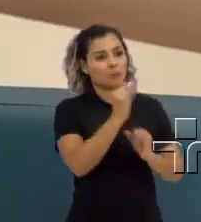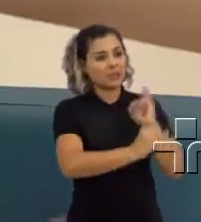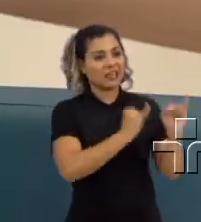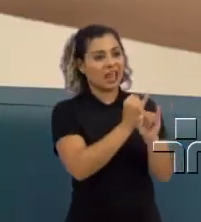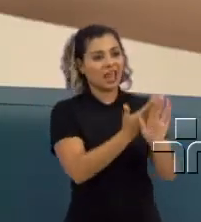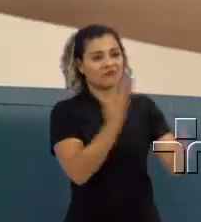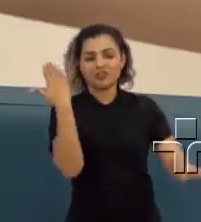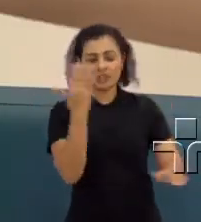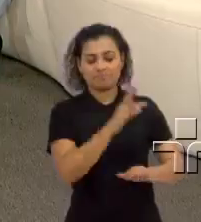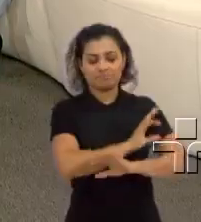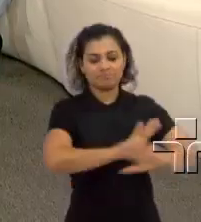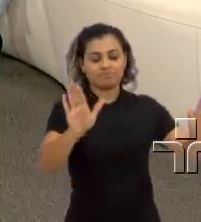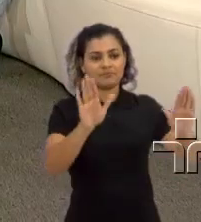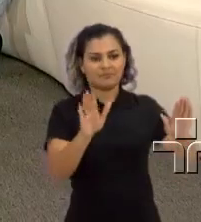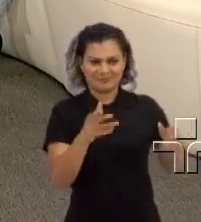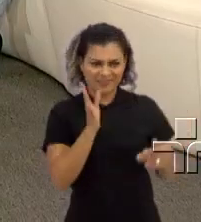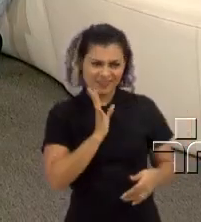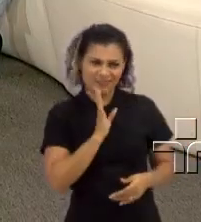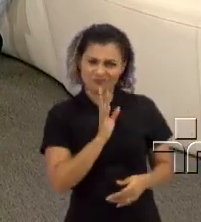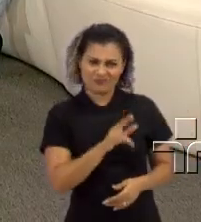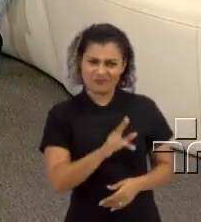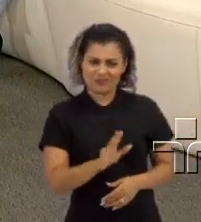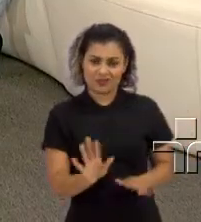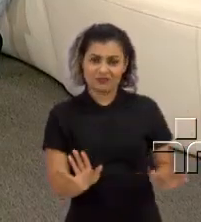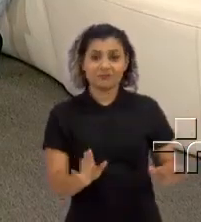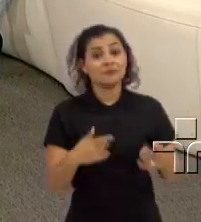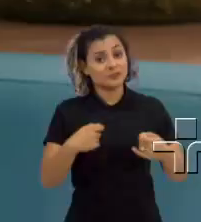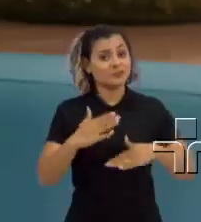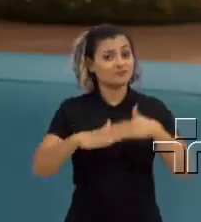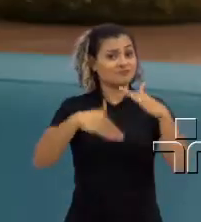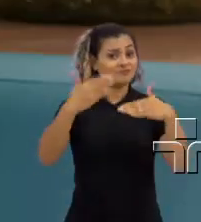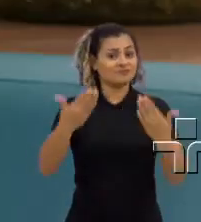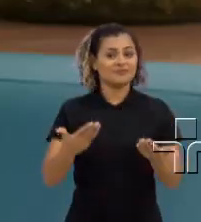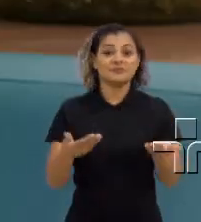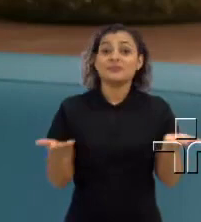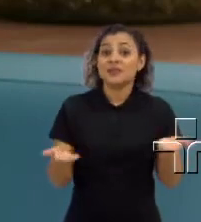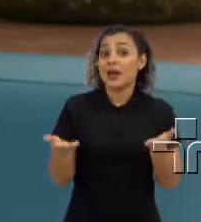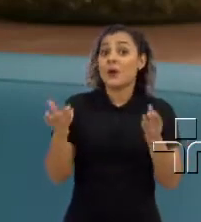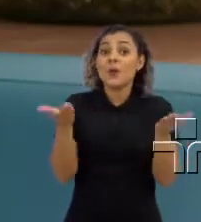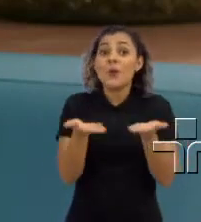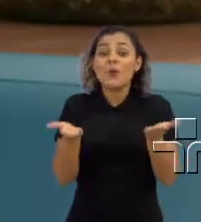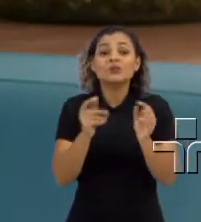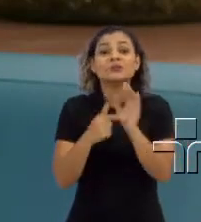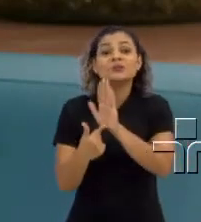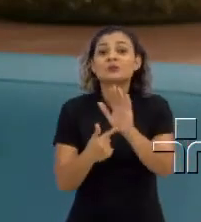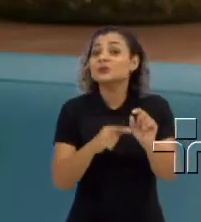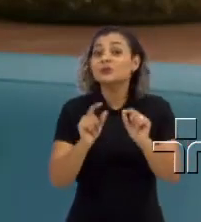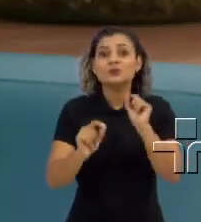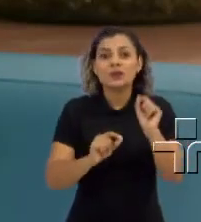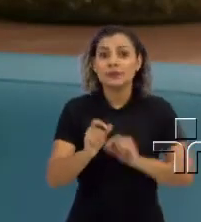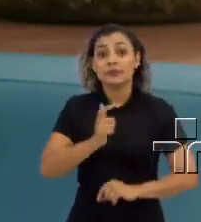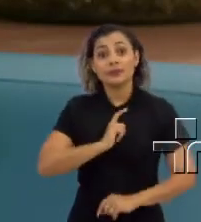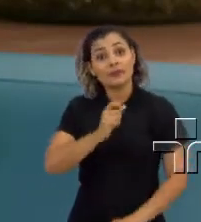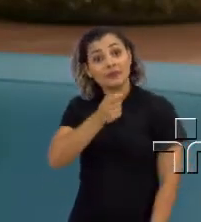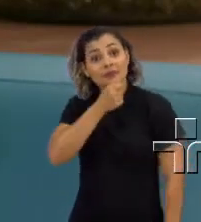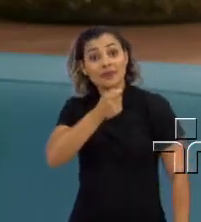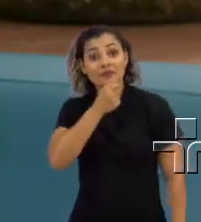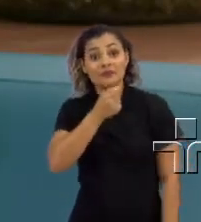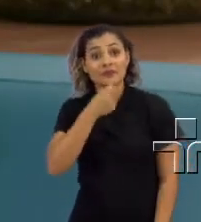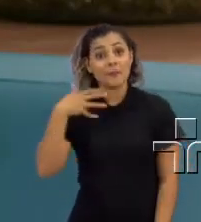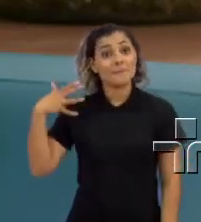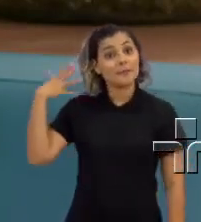internet. Entendeu? Então tem que evoluir. Olha, e ainda no programa de hoje temos uma entrevista com